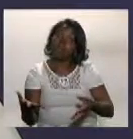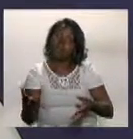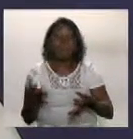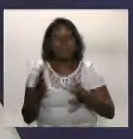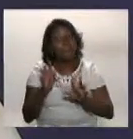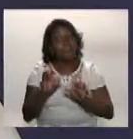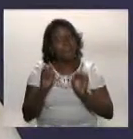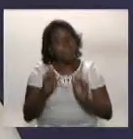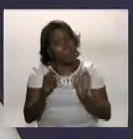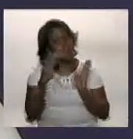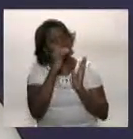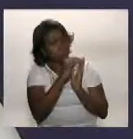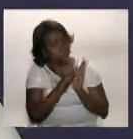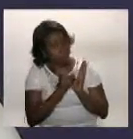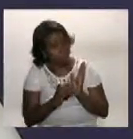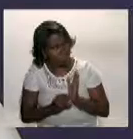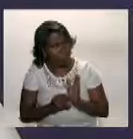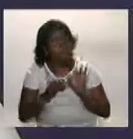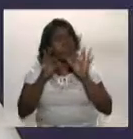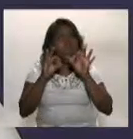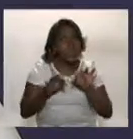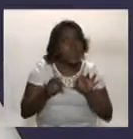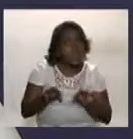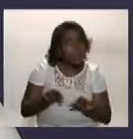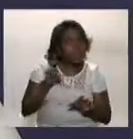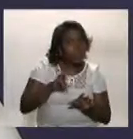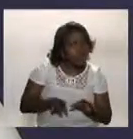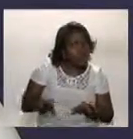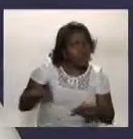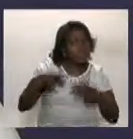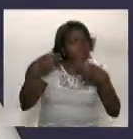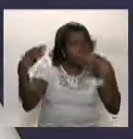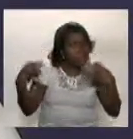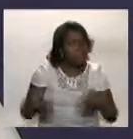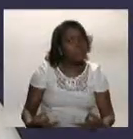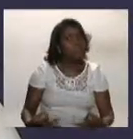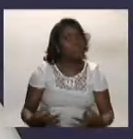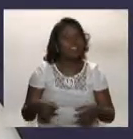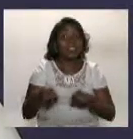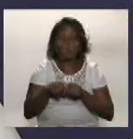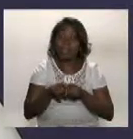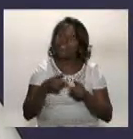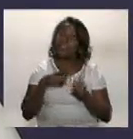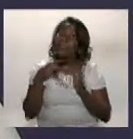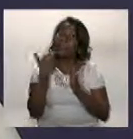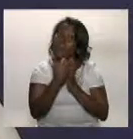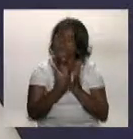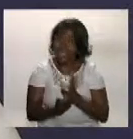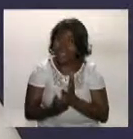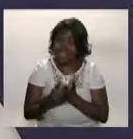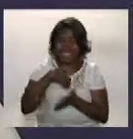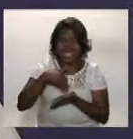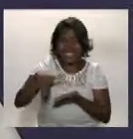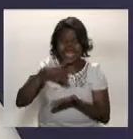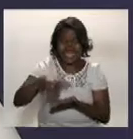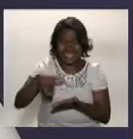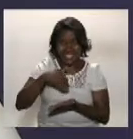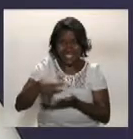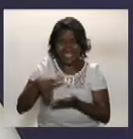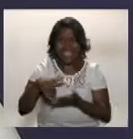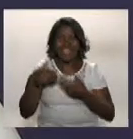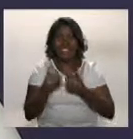Polícia Civil vai poder fazer uma licitação para a venda dessas bicicletas com o dinheiro arrecadado,